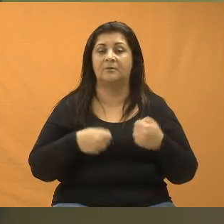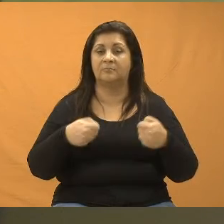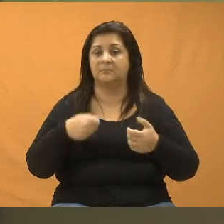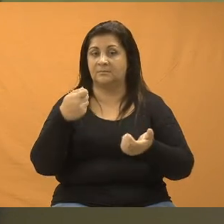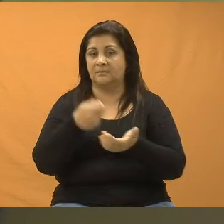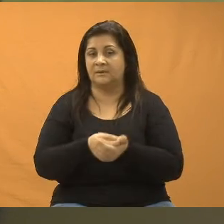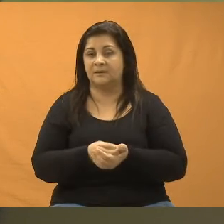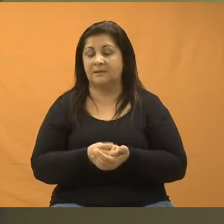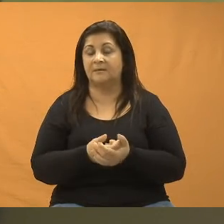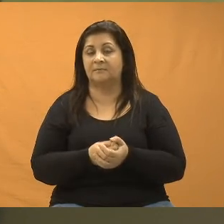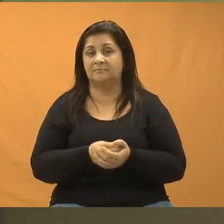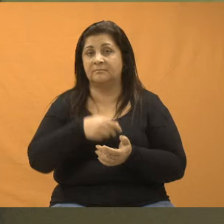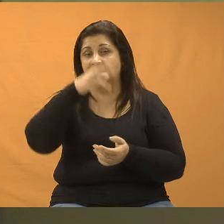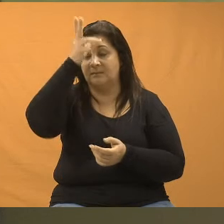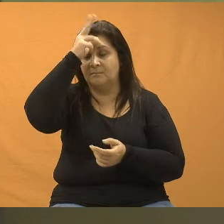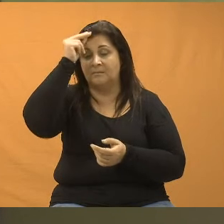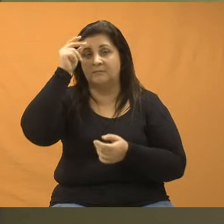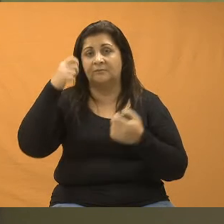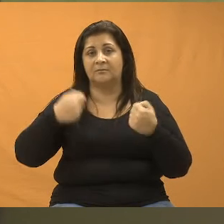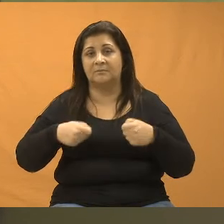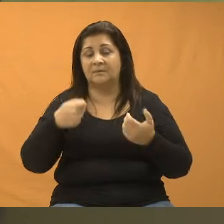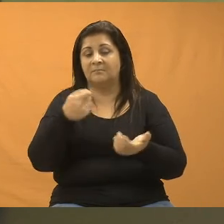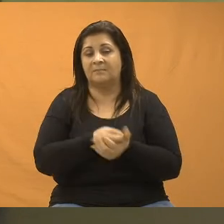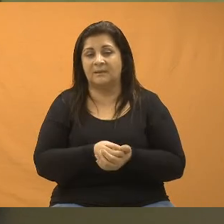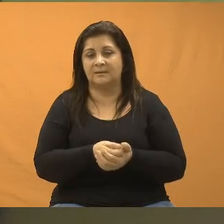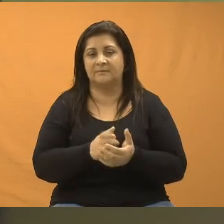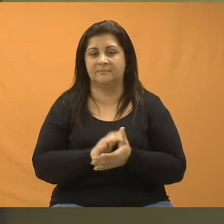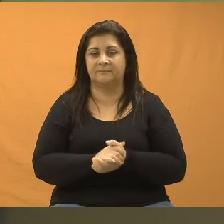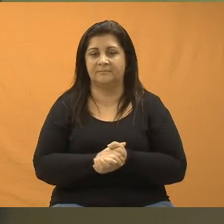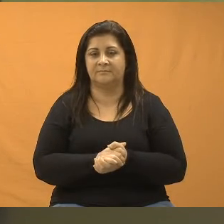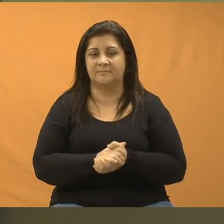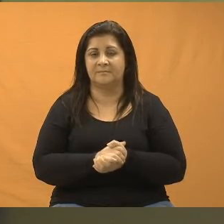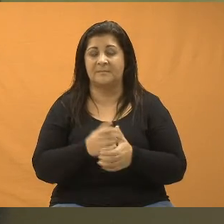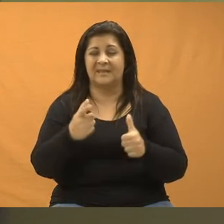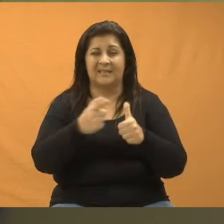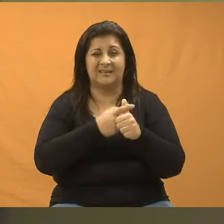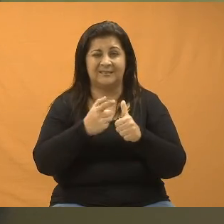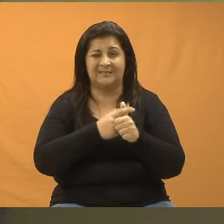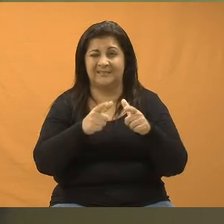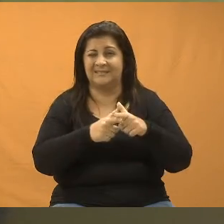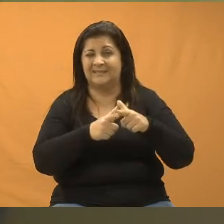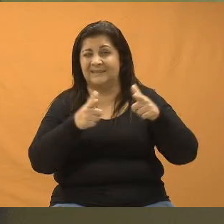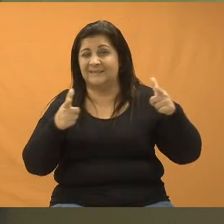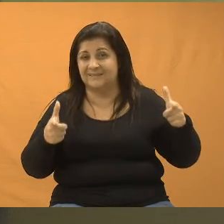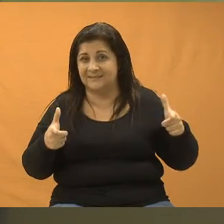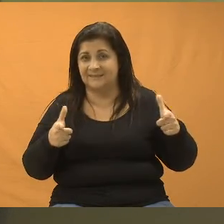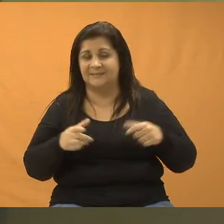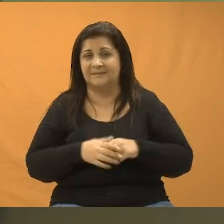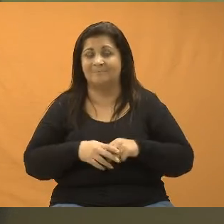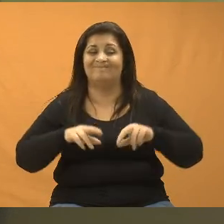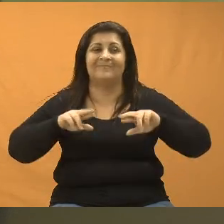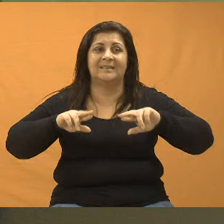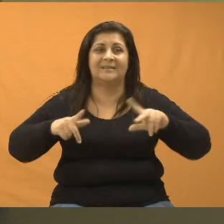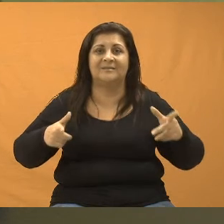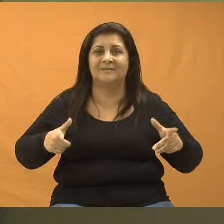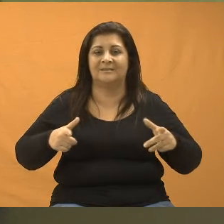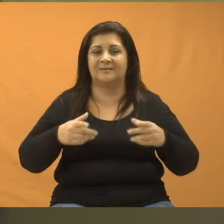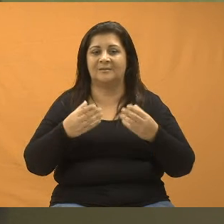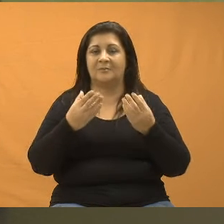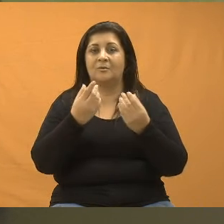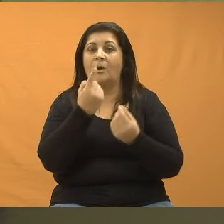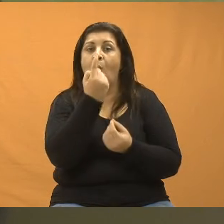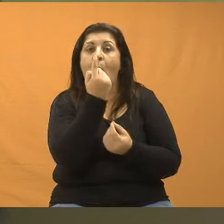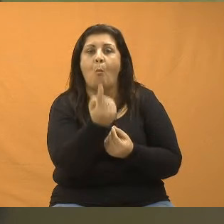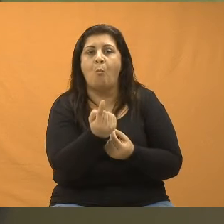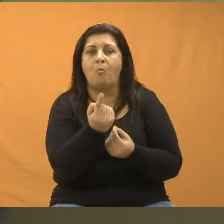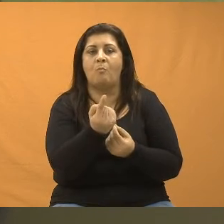isso a Prefeitura tem que arcar. Então, a dívida da Santa Casa é muito grande e muito diferenciada. Não existe um